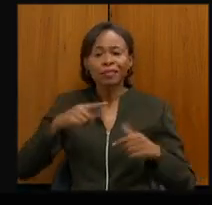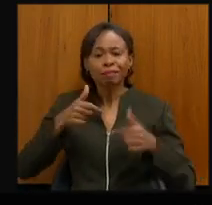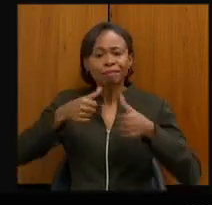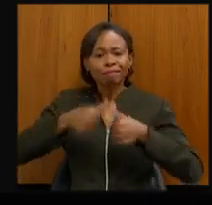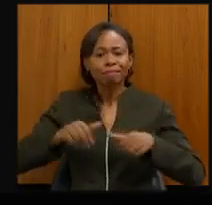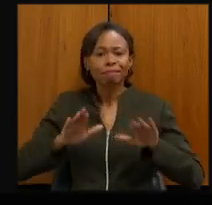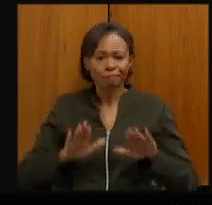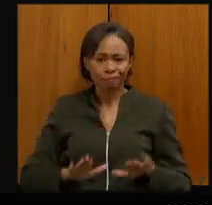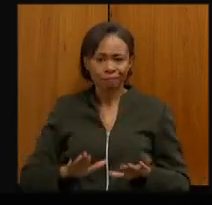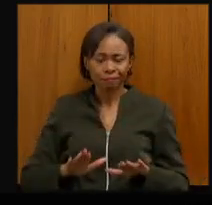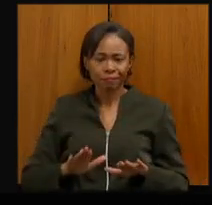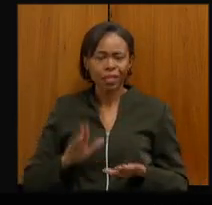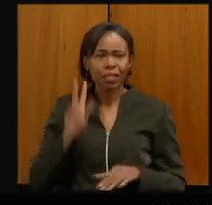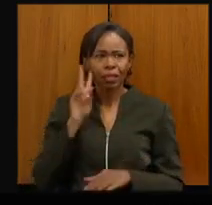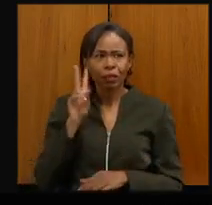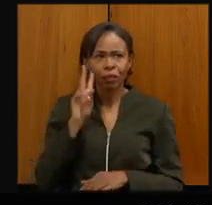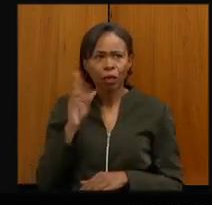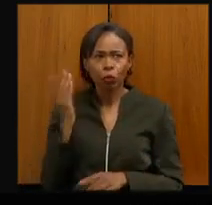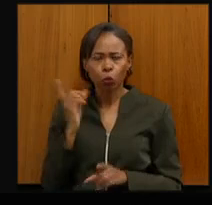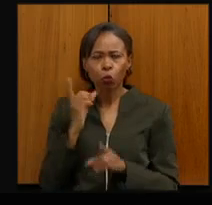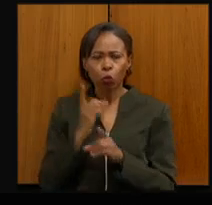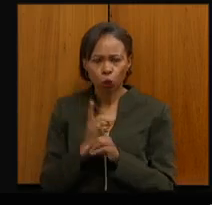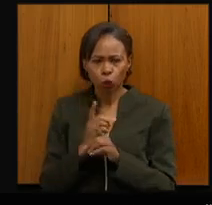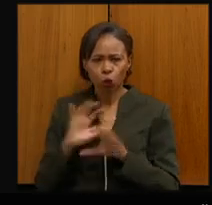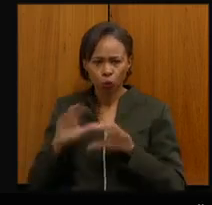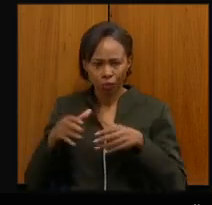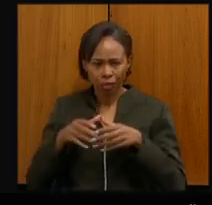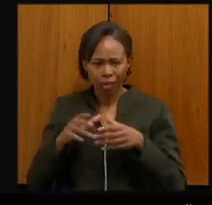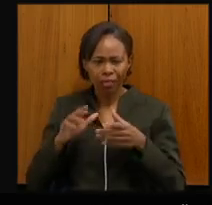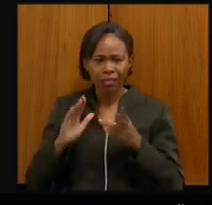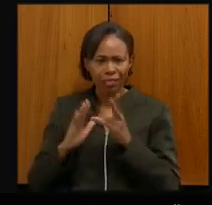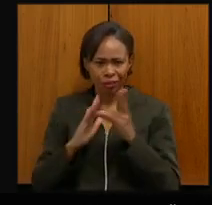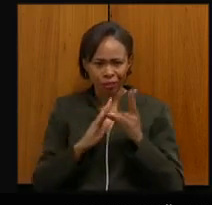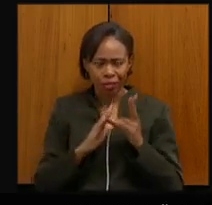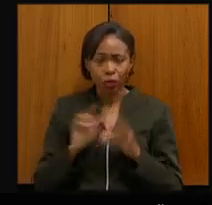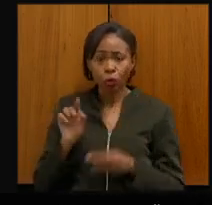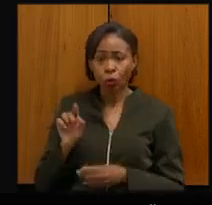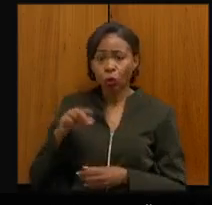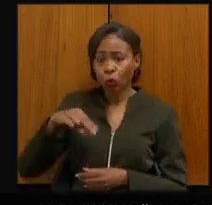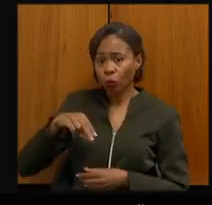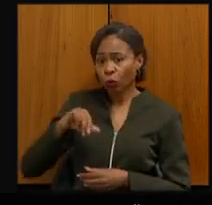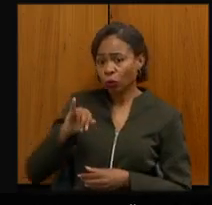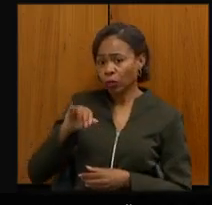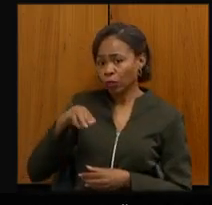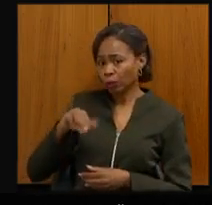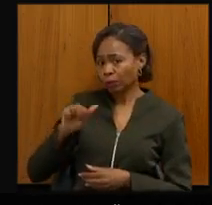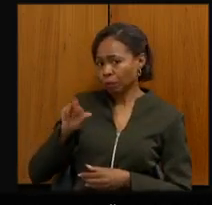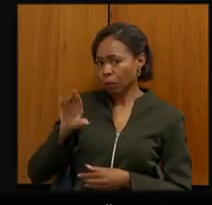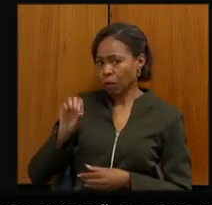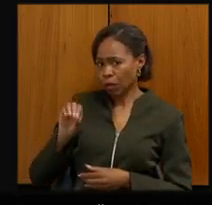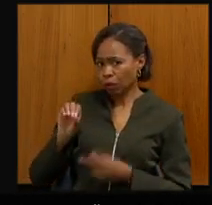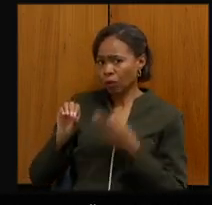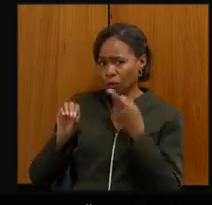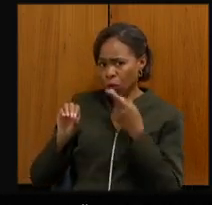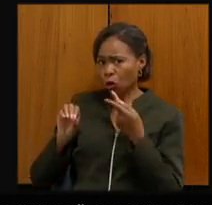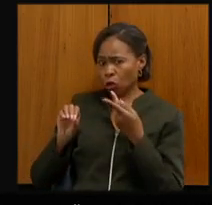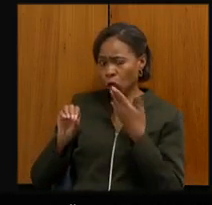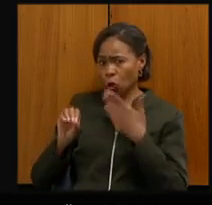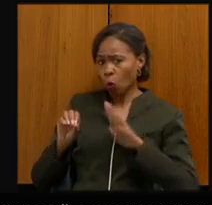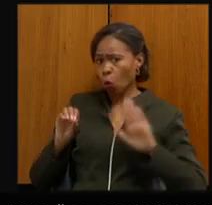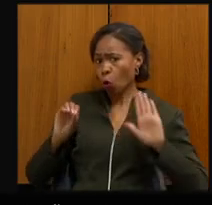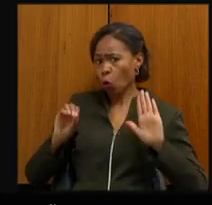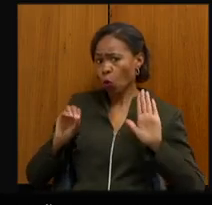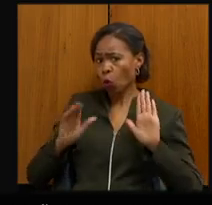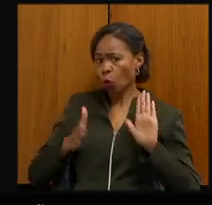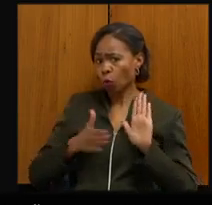um encontro de comunidades tradicionais o senhor meu bairro Miranda disse que tinha um compromisso com o povo puxar que era o